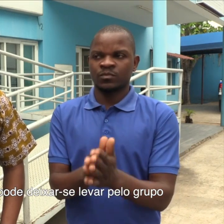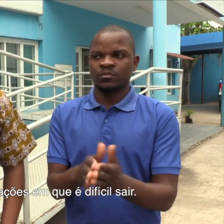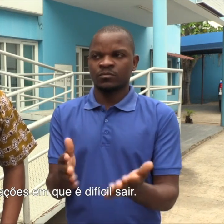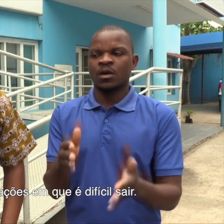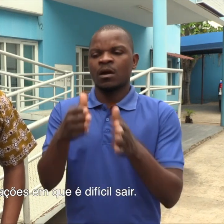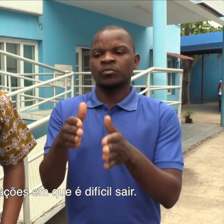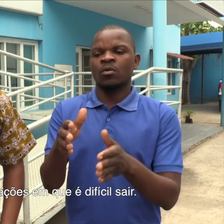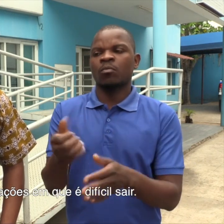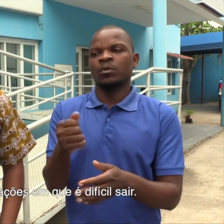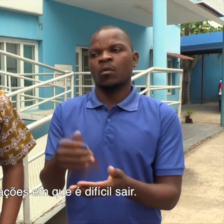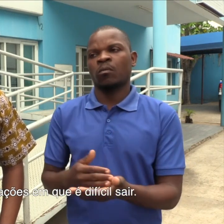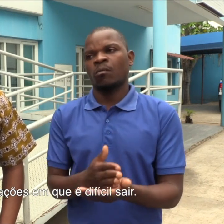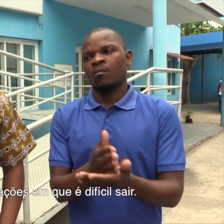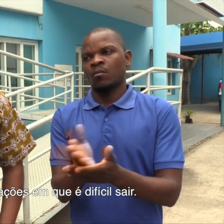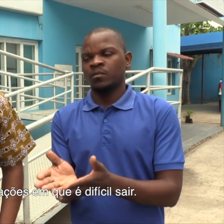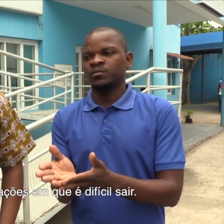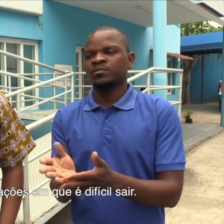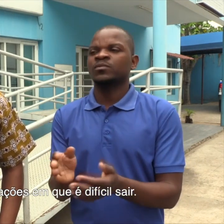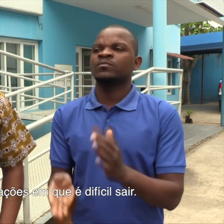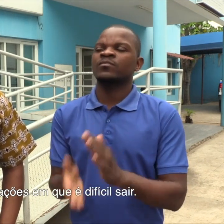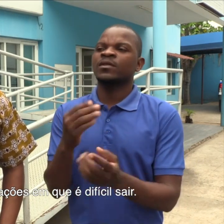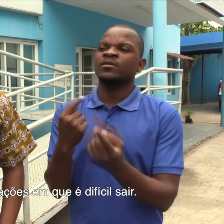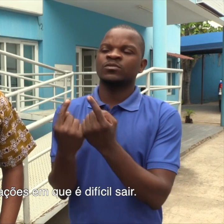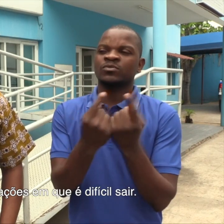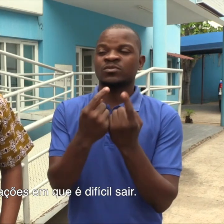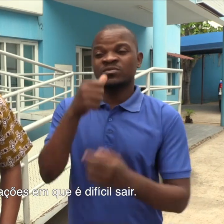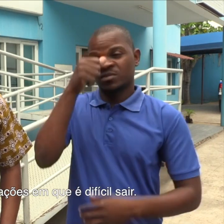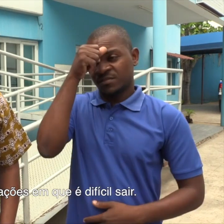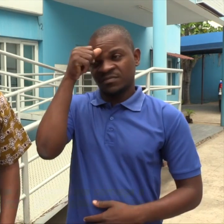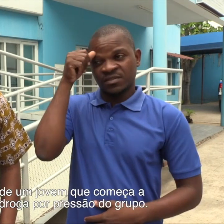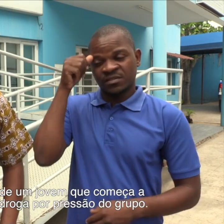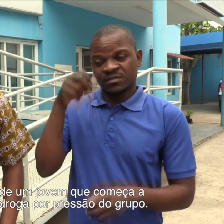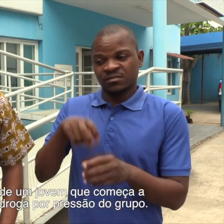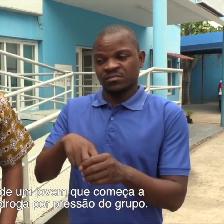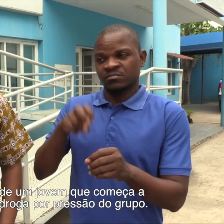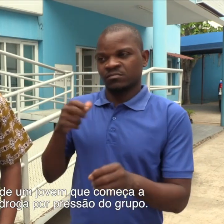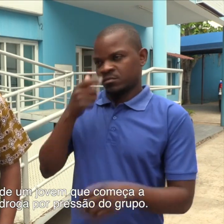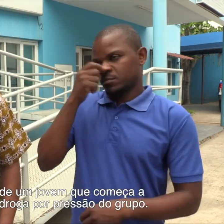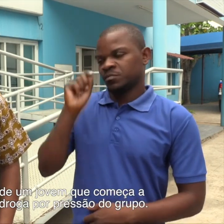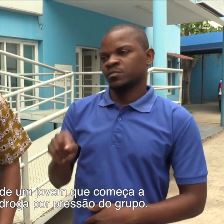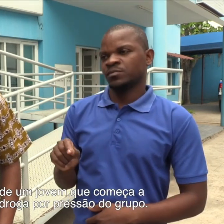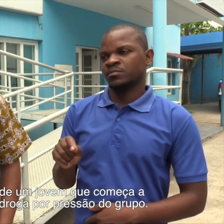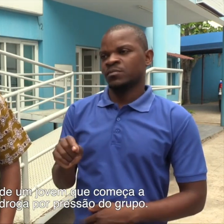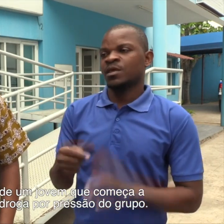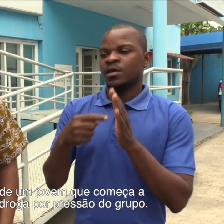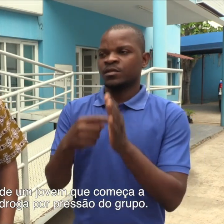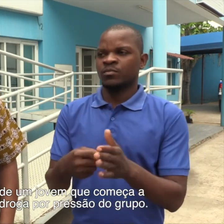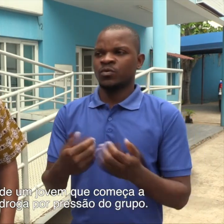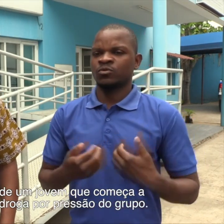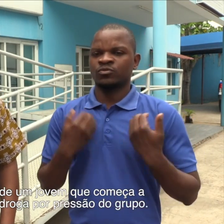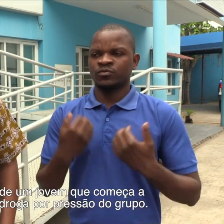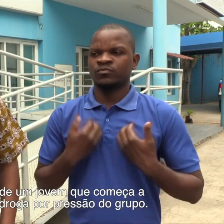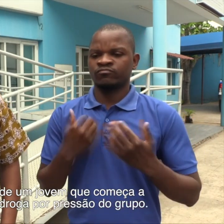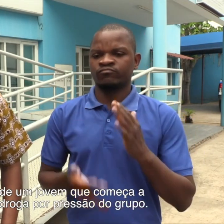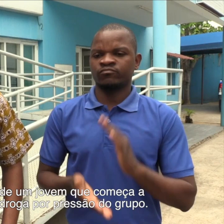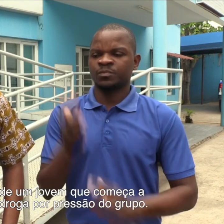grupo e entrar em situações em que já é difícil sair. Eu vou dar exemplo de um jovem que começa, por exemplo,